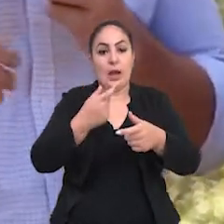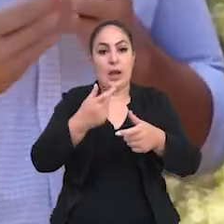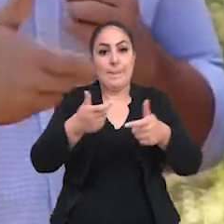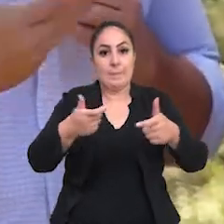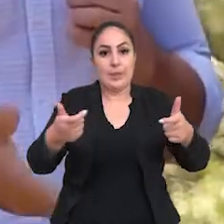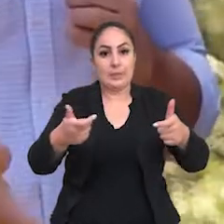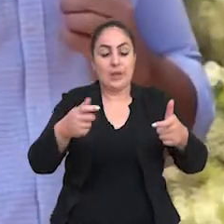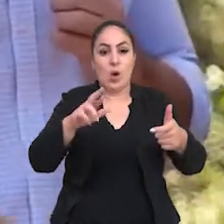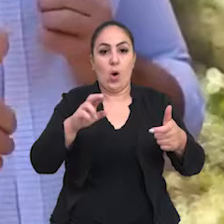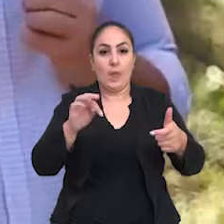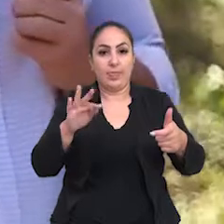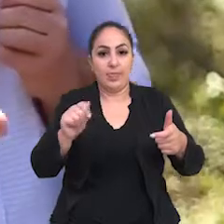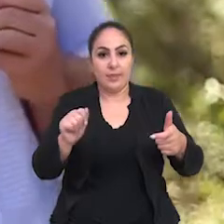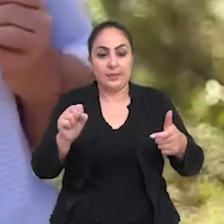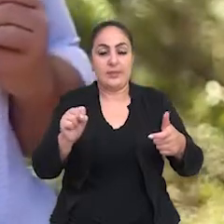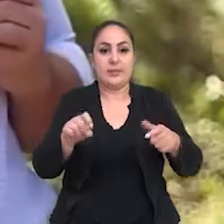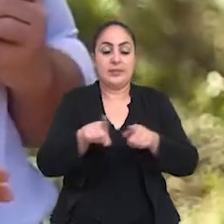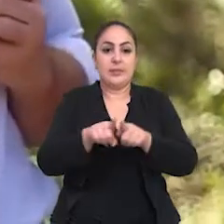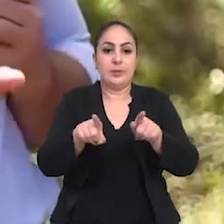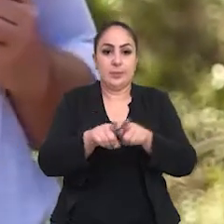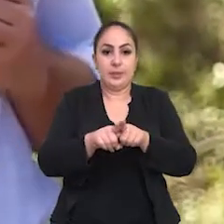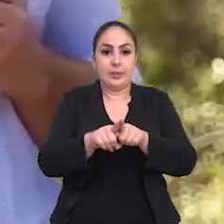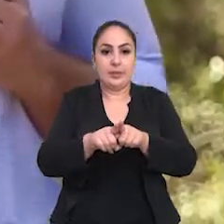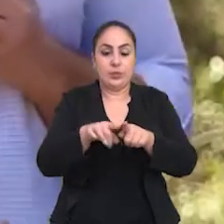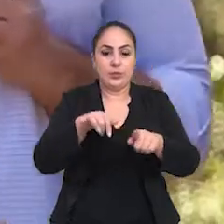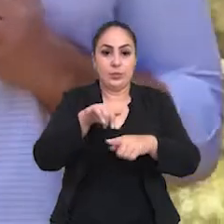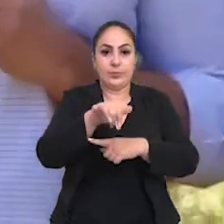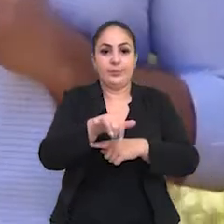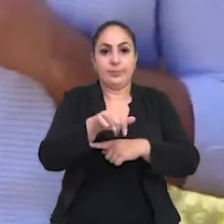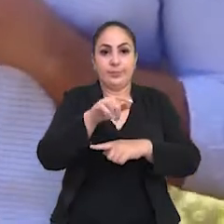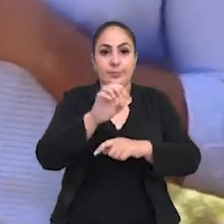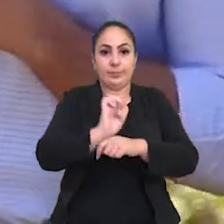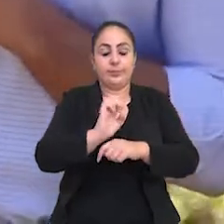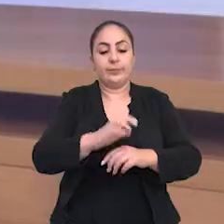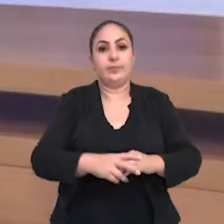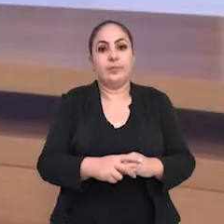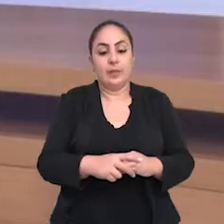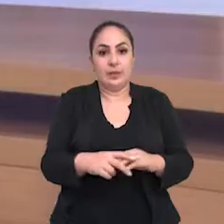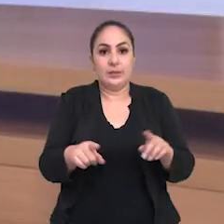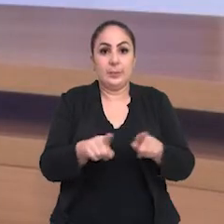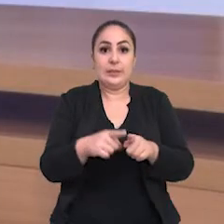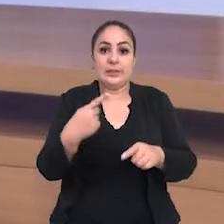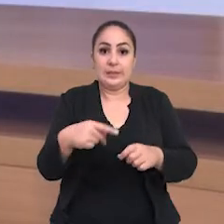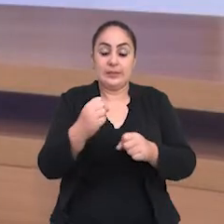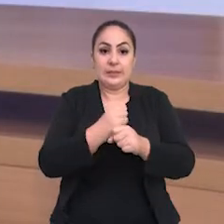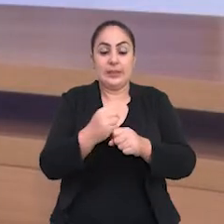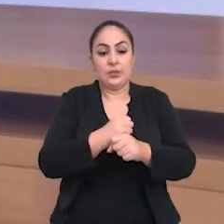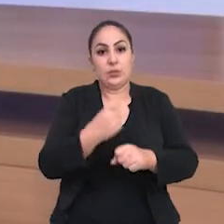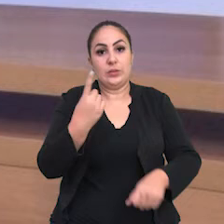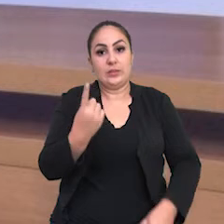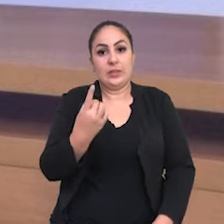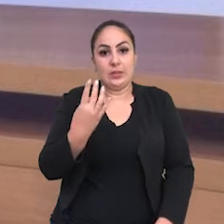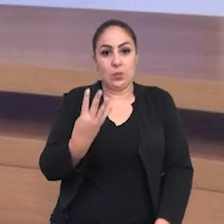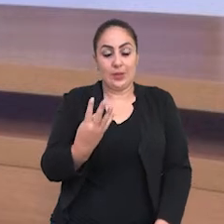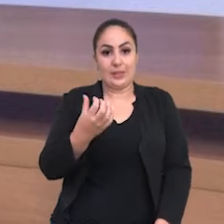a ampliação das rotas, a retomada e ampliação das rotas no interior do estado. No pleito deste